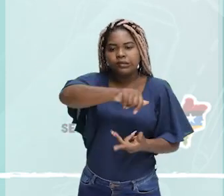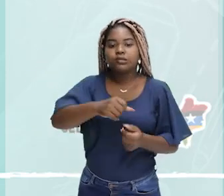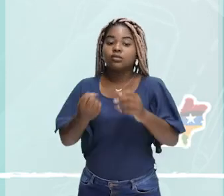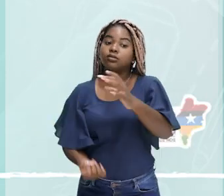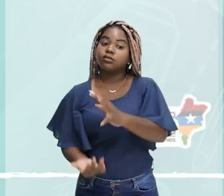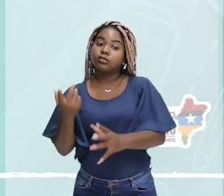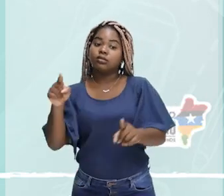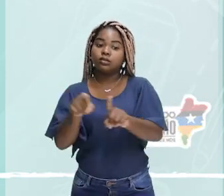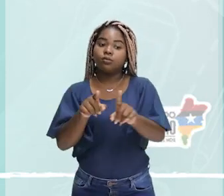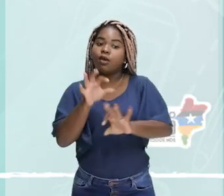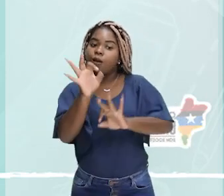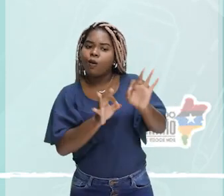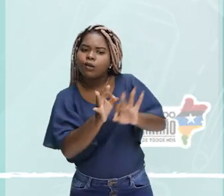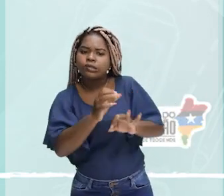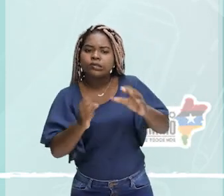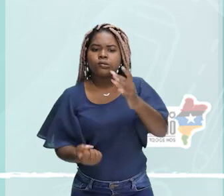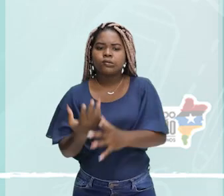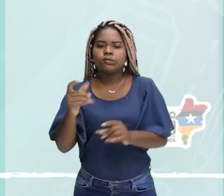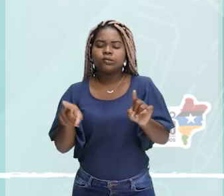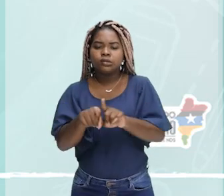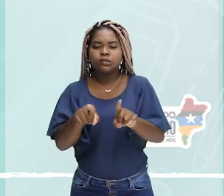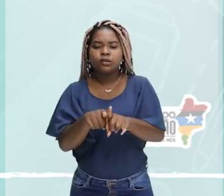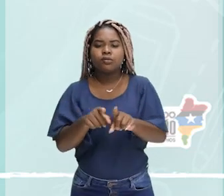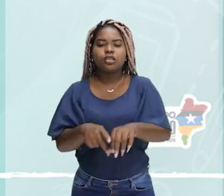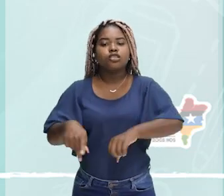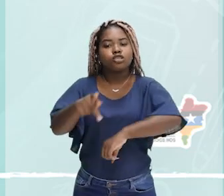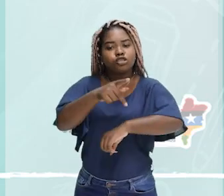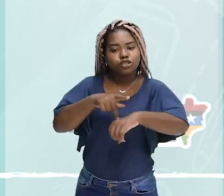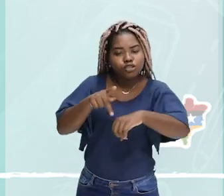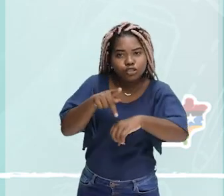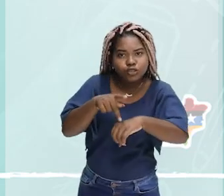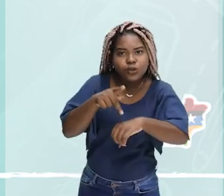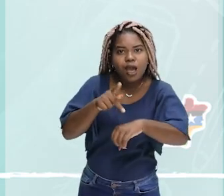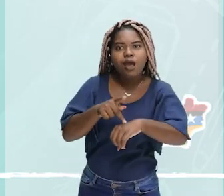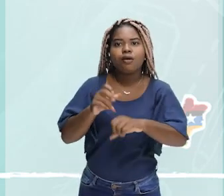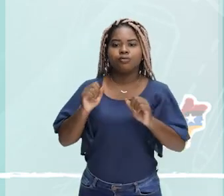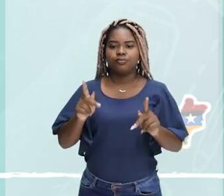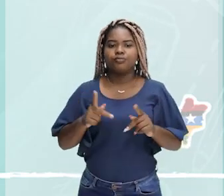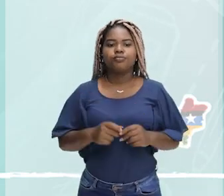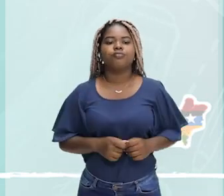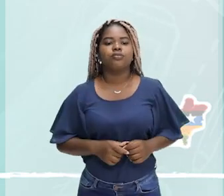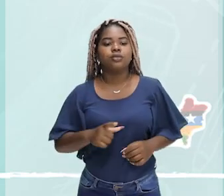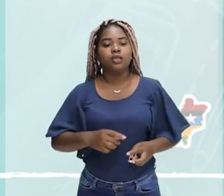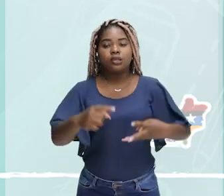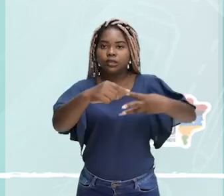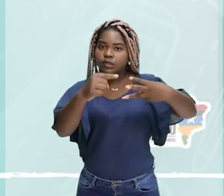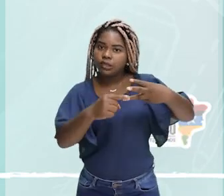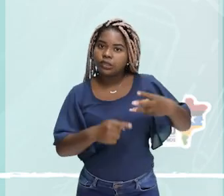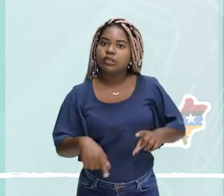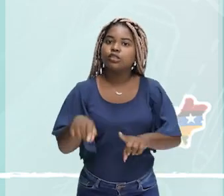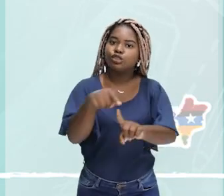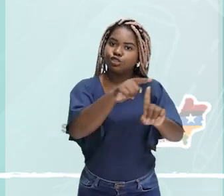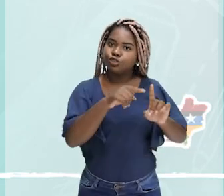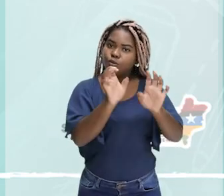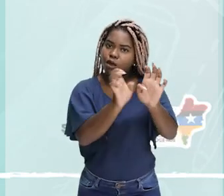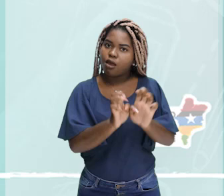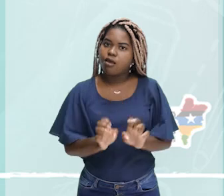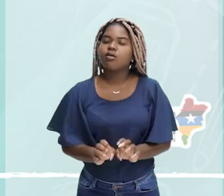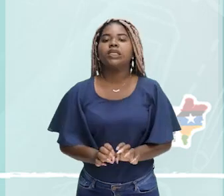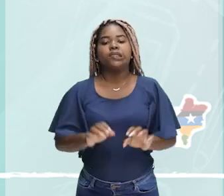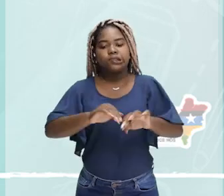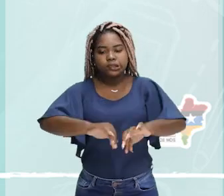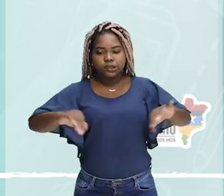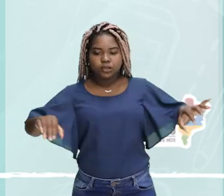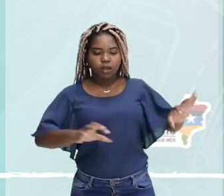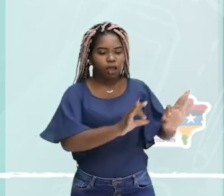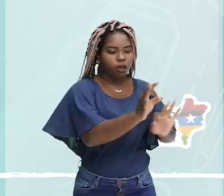composições de suas rochas. Sua composição estrutural é classificada em 3 diferentes tipos de estruturas geológicas que se dividem em